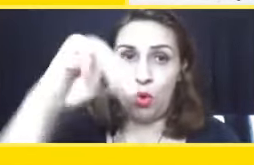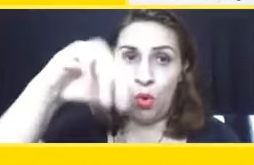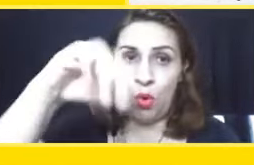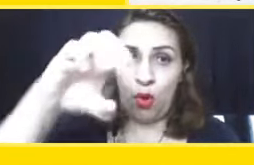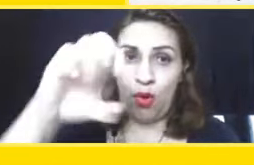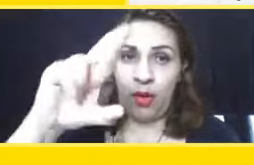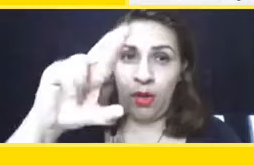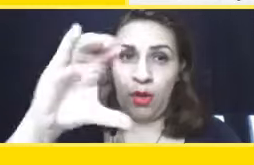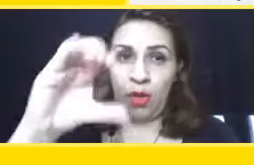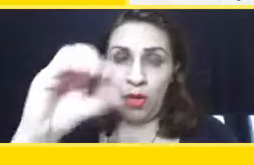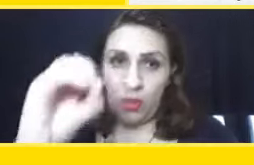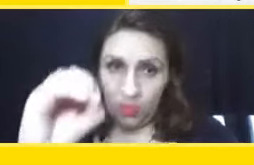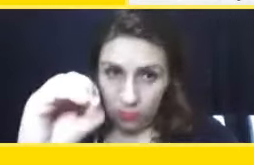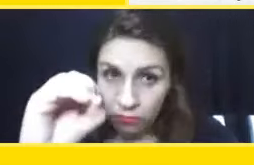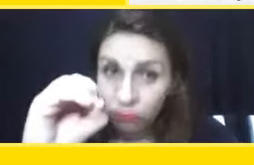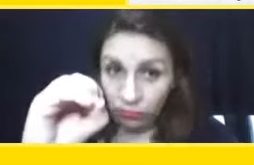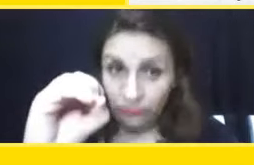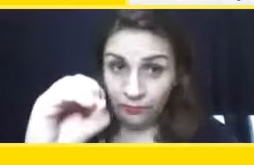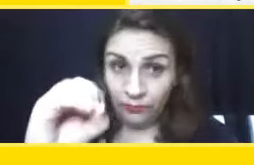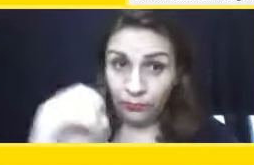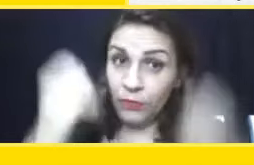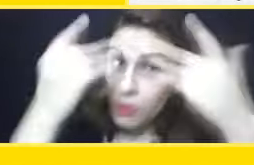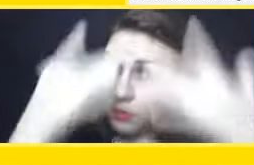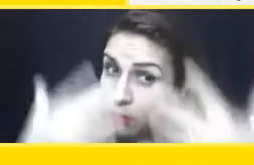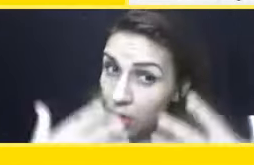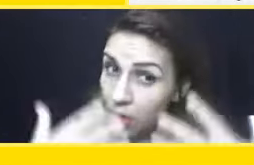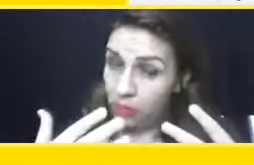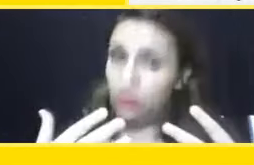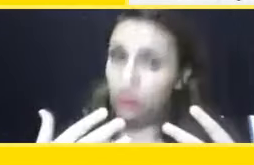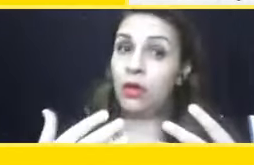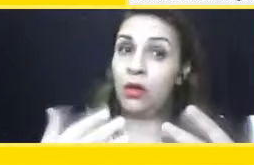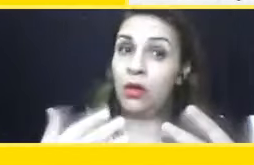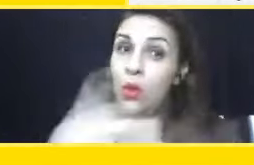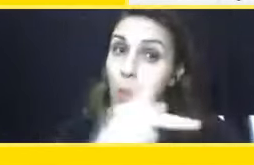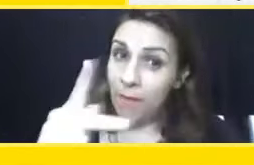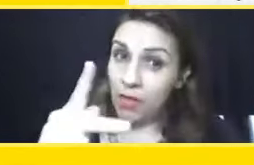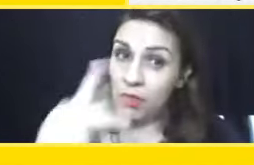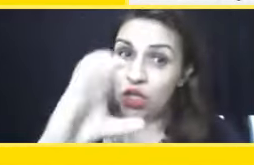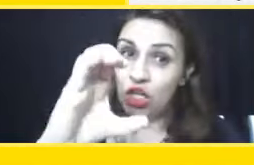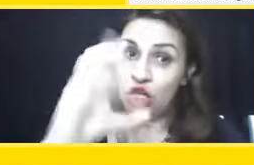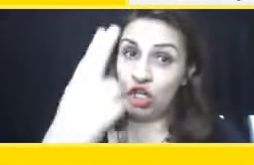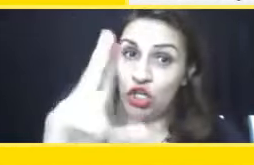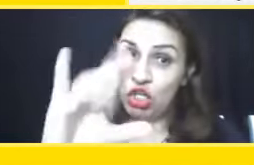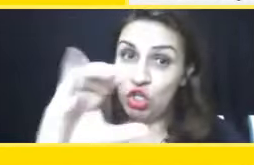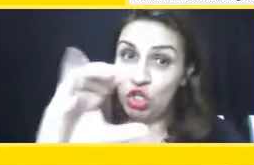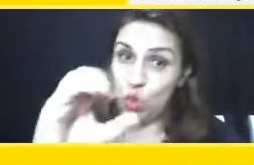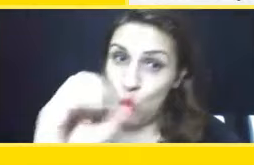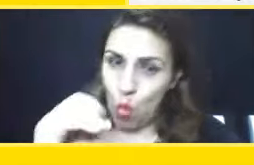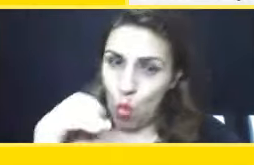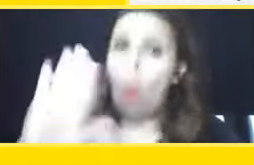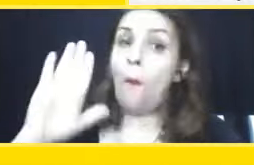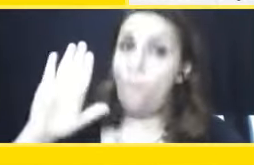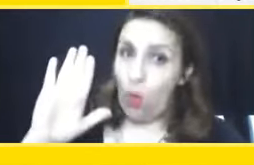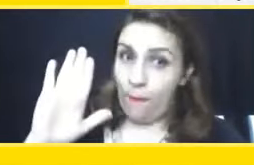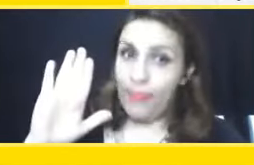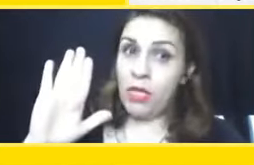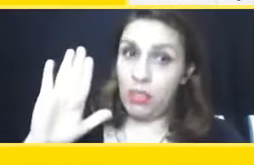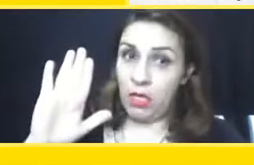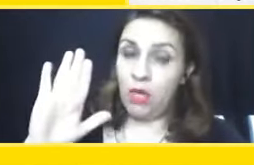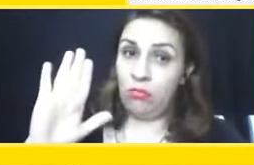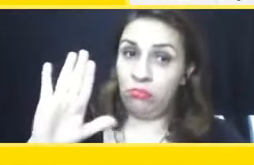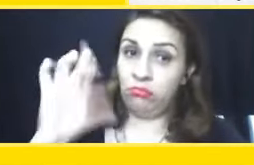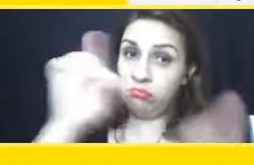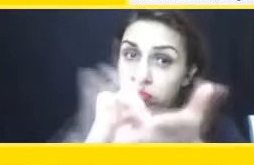estou colocando um fato. O presidente da Fecomércio, Chico Maia, prometeu a instalação de um hospital de campanha